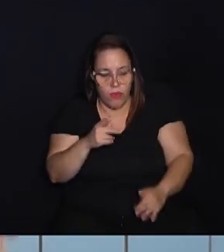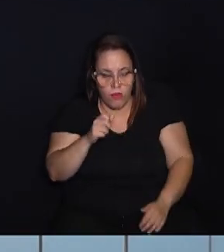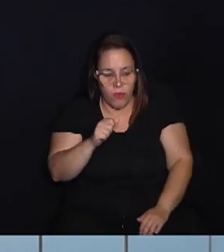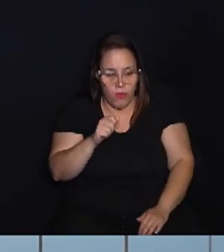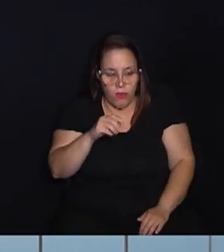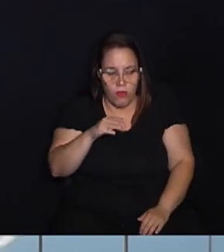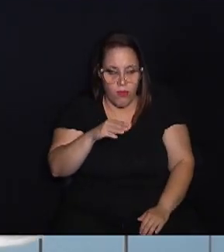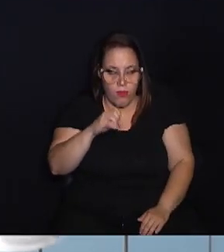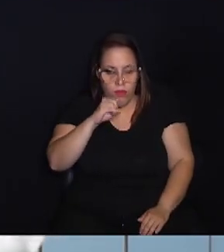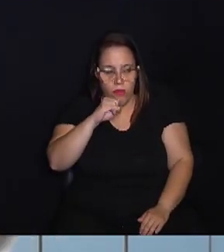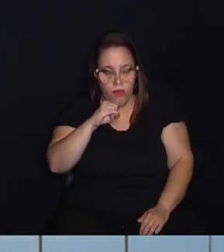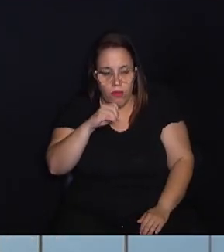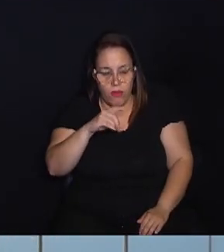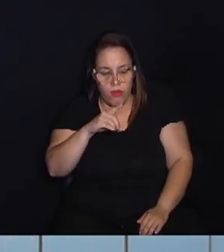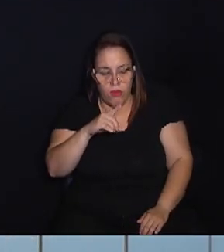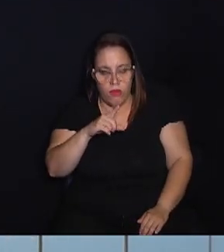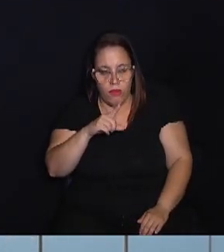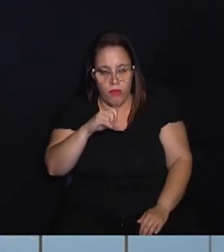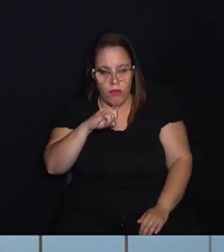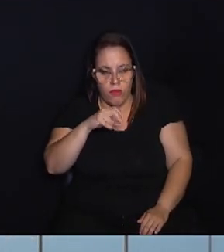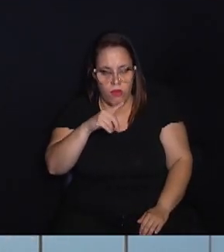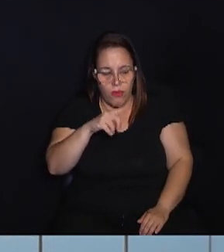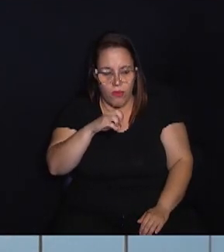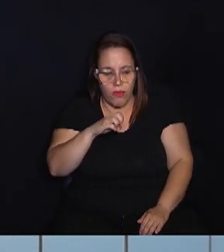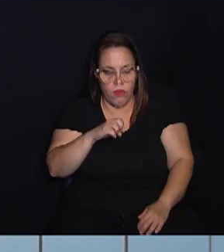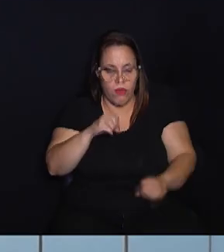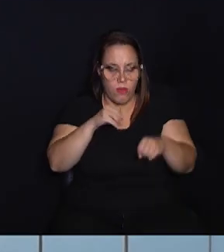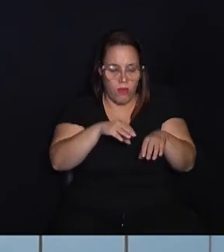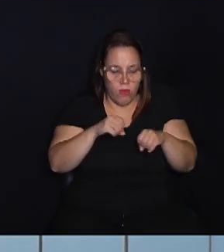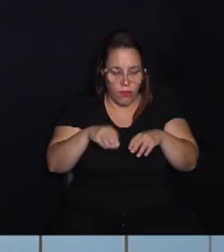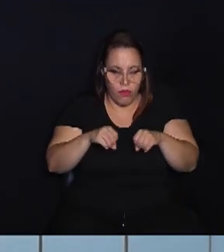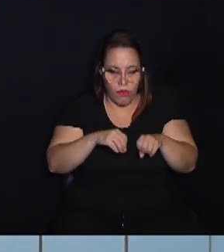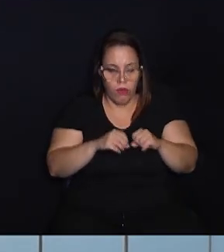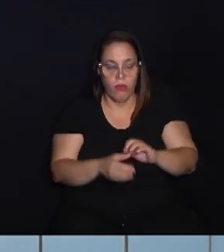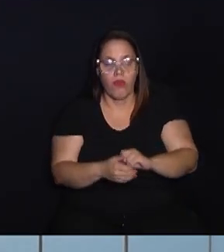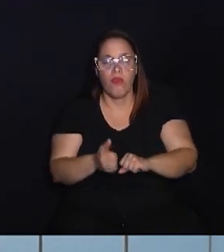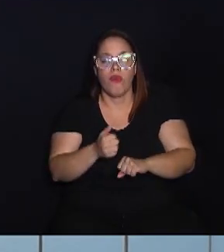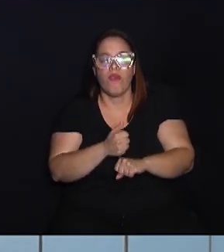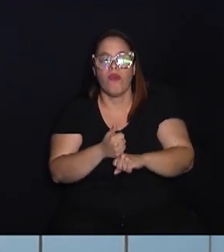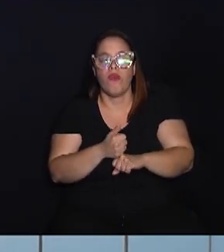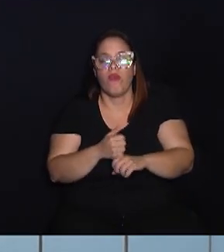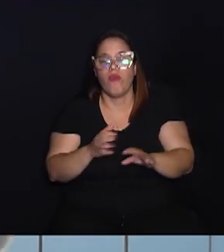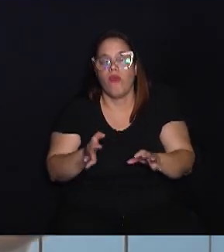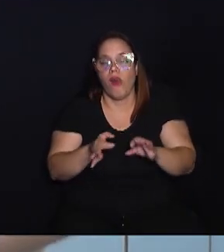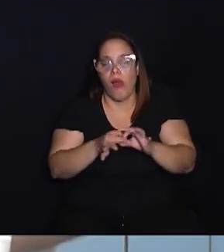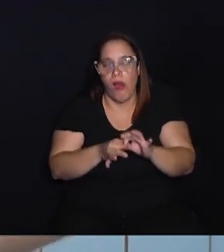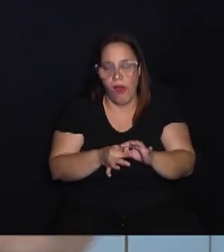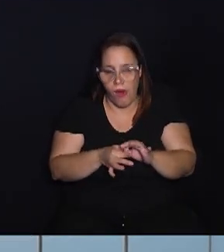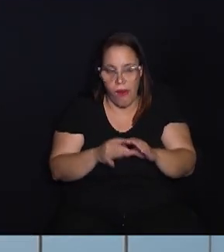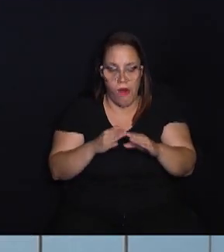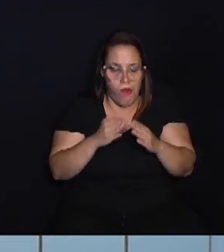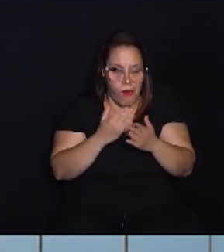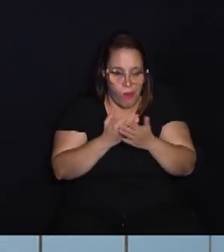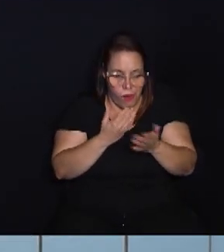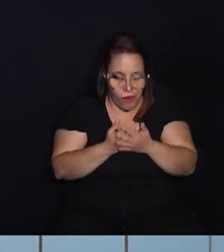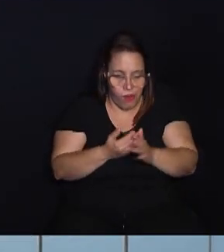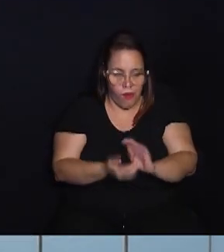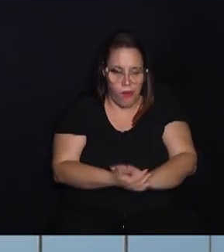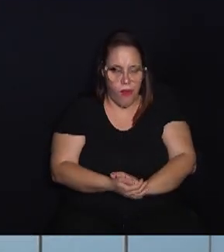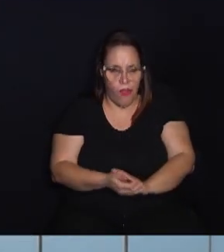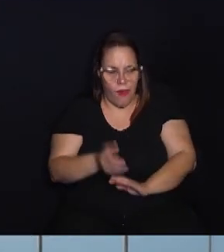o pai ou a família é um campo de educação e formação, complementarmente a escola e